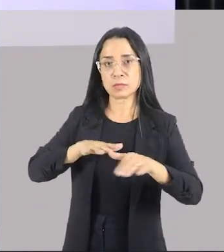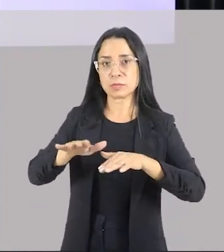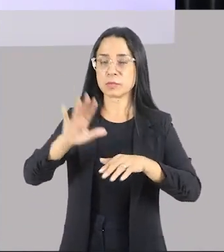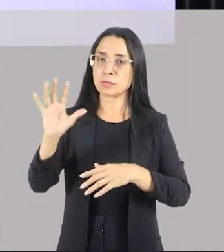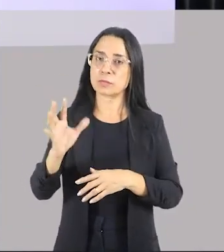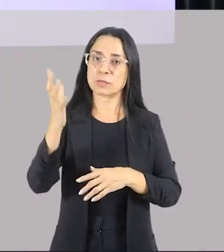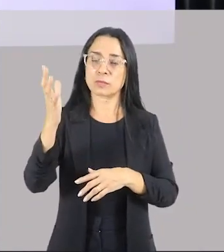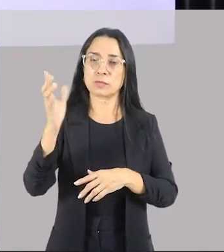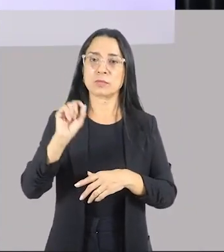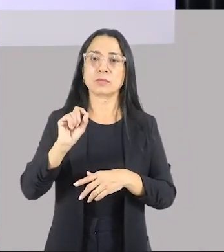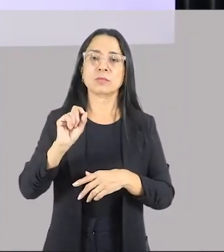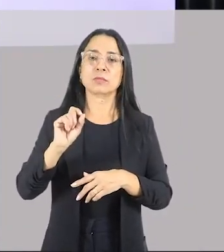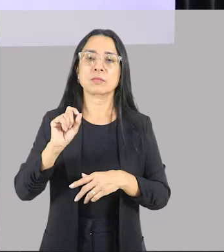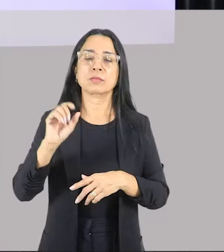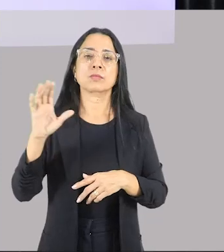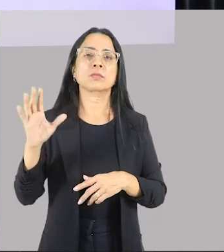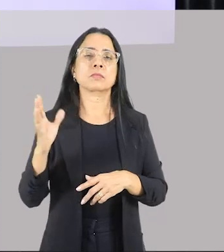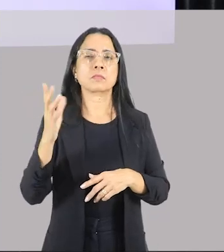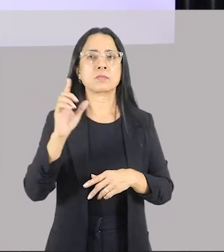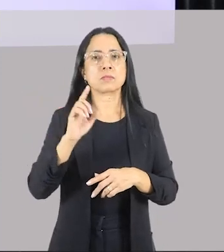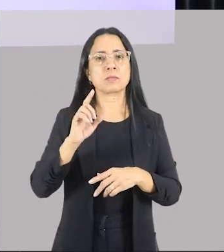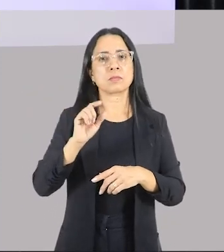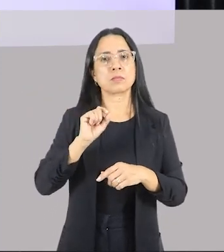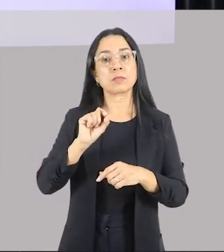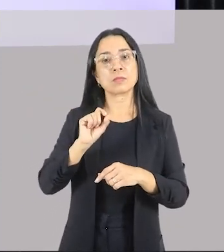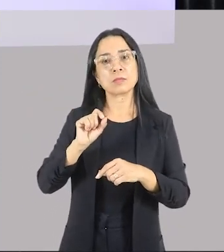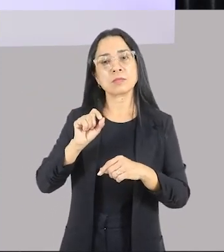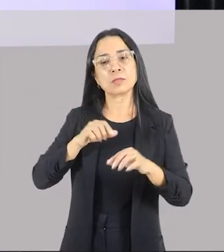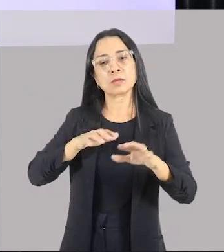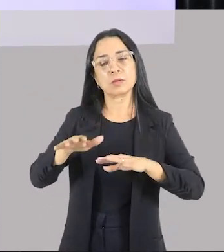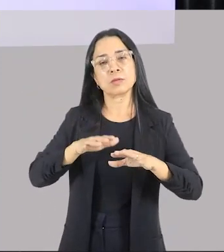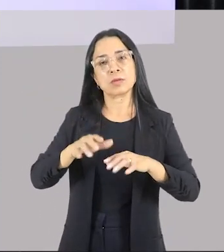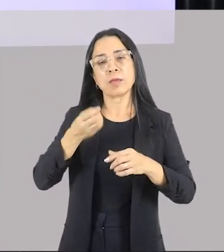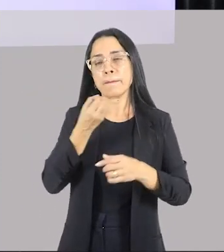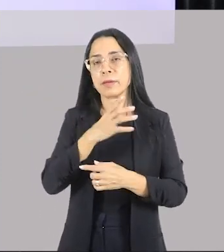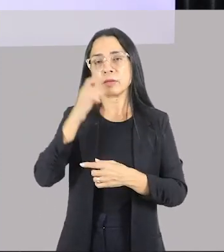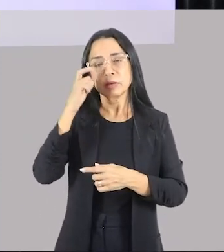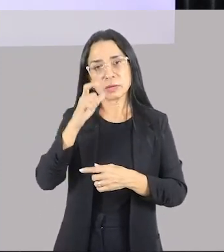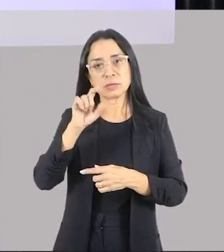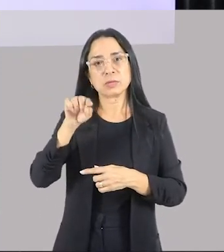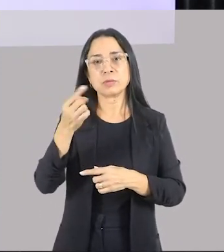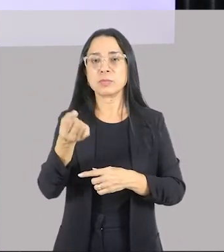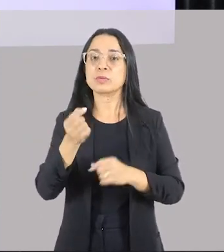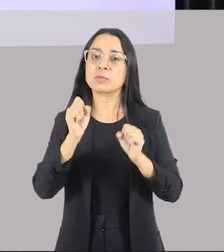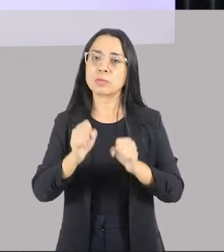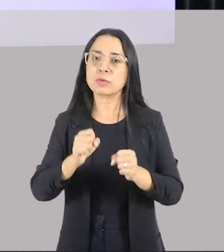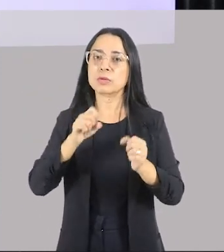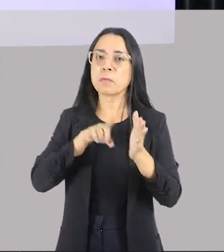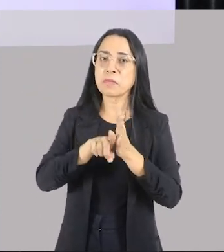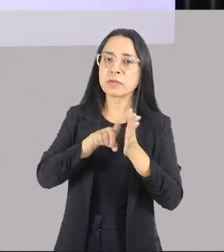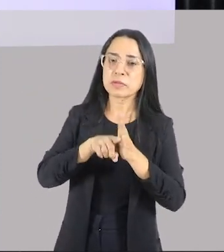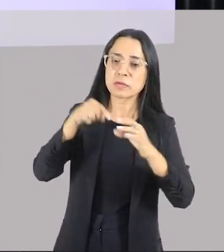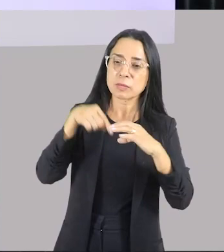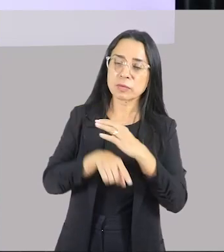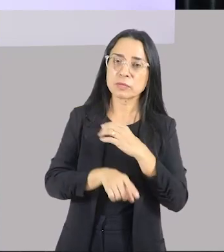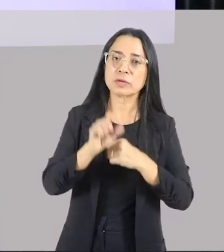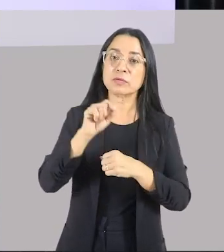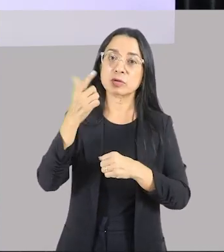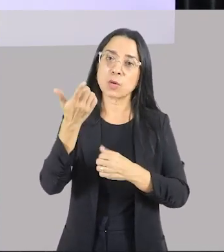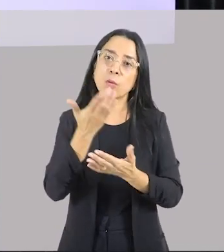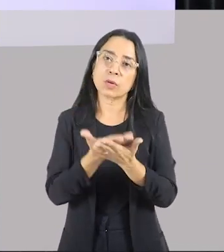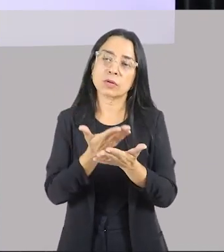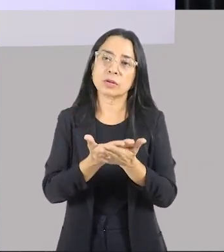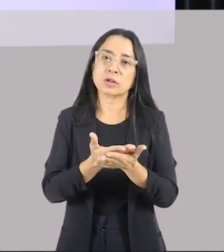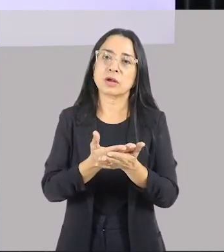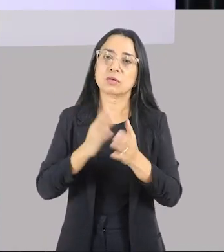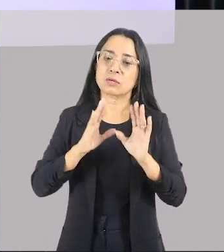ocorrer. Né? E esse movimento ele é bem interessante, depois você pode pesquisar mais a fundo, e outras aulas vão trazer